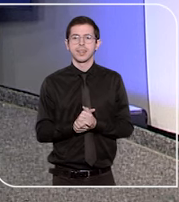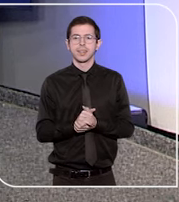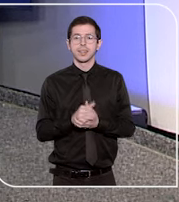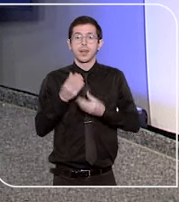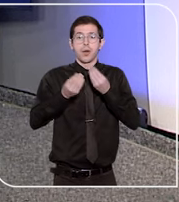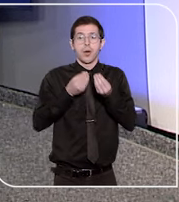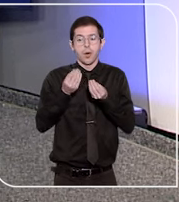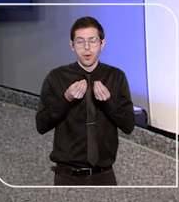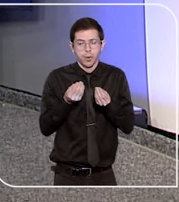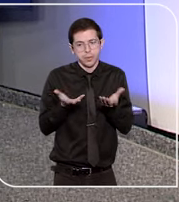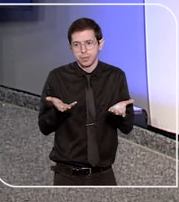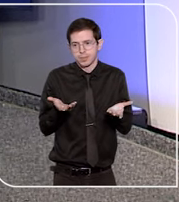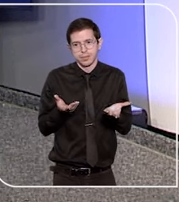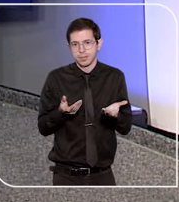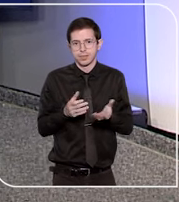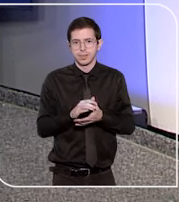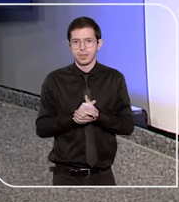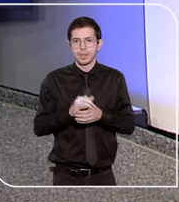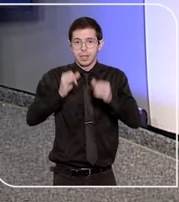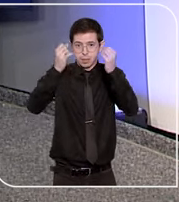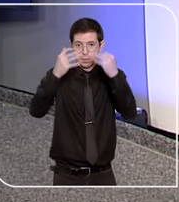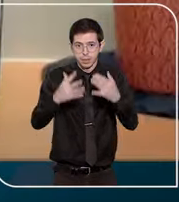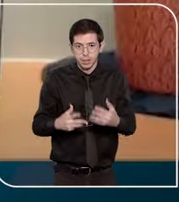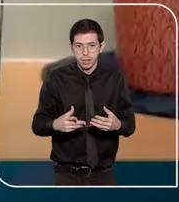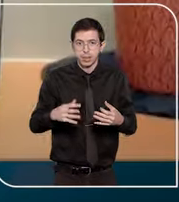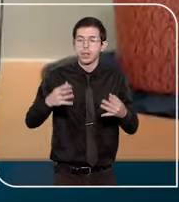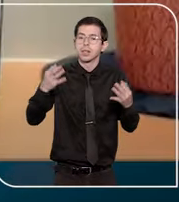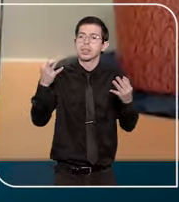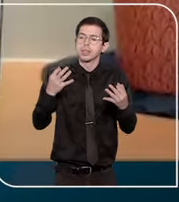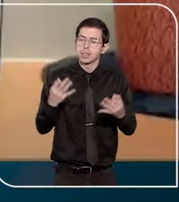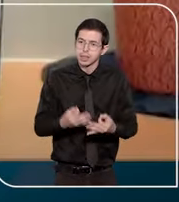Como corrigir como, né, Fátima? Explicação tão